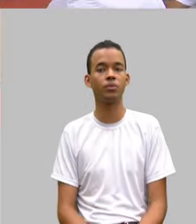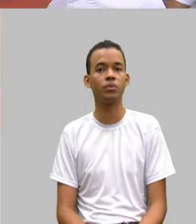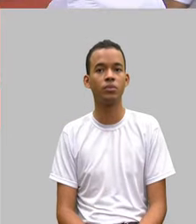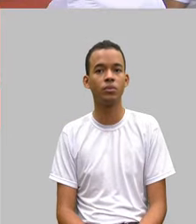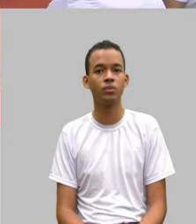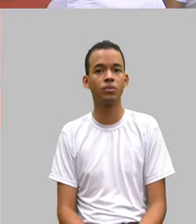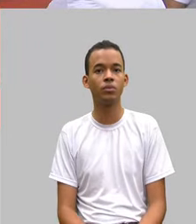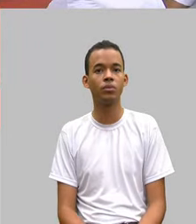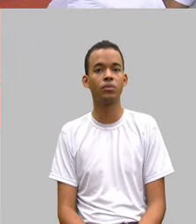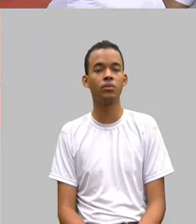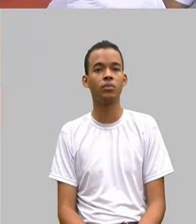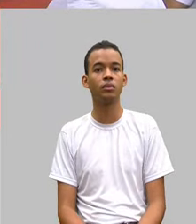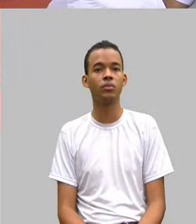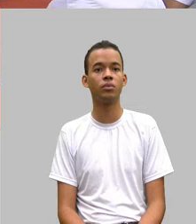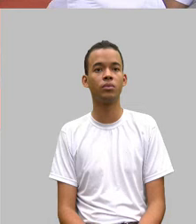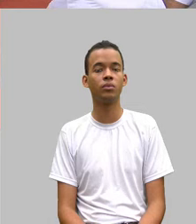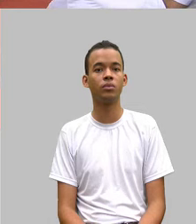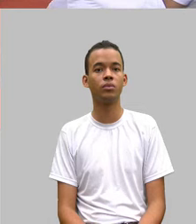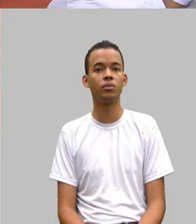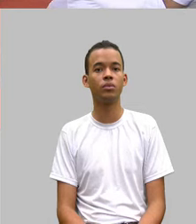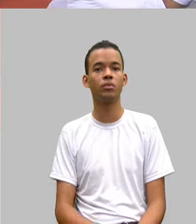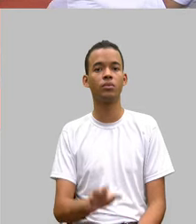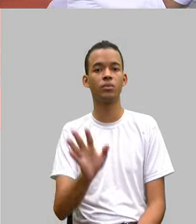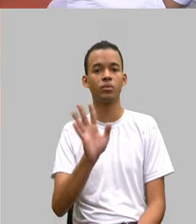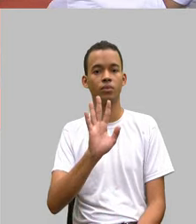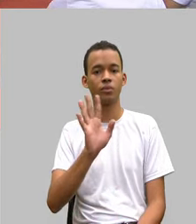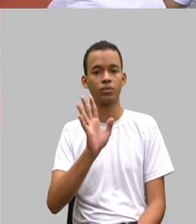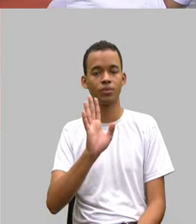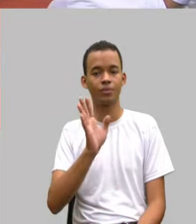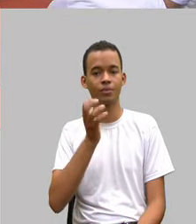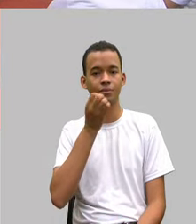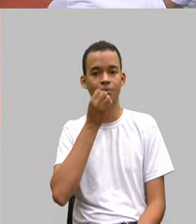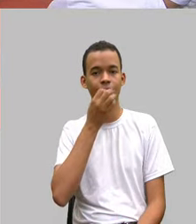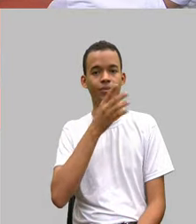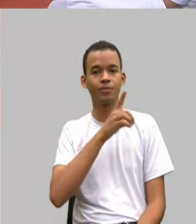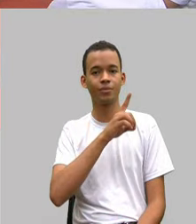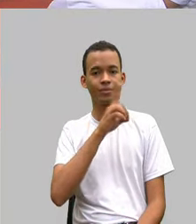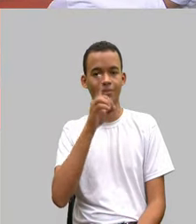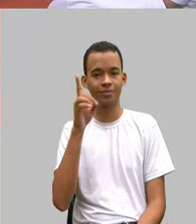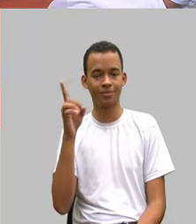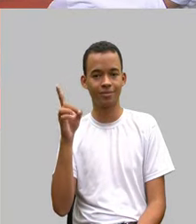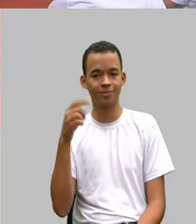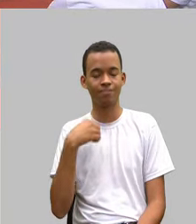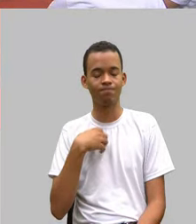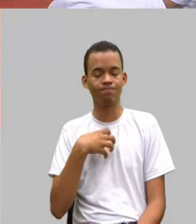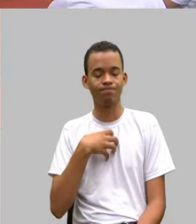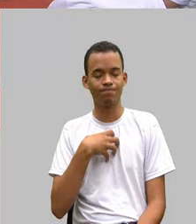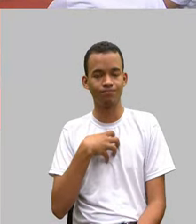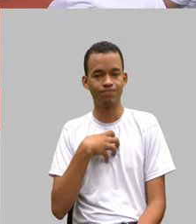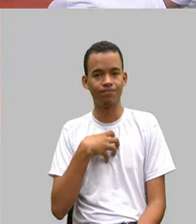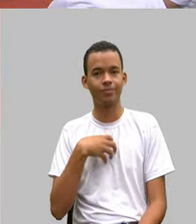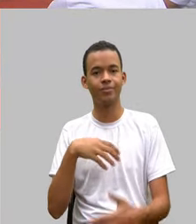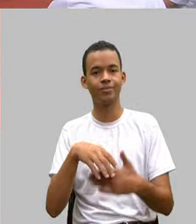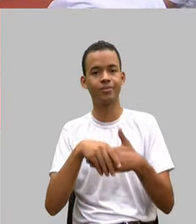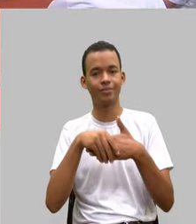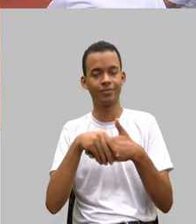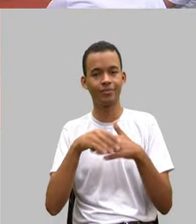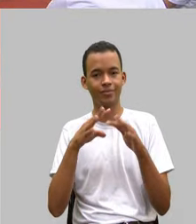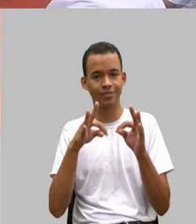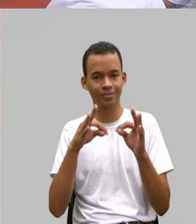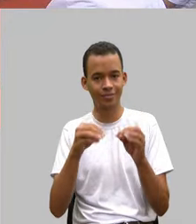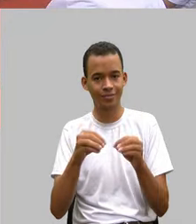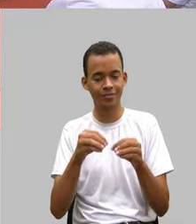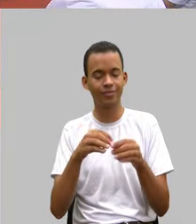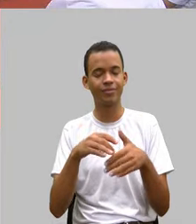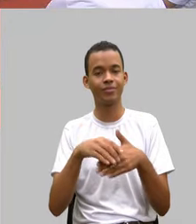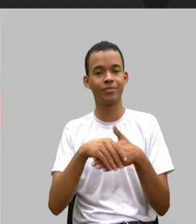Harrison Olá bom dia bom dia meu mais afetuoso cumprimento a todos cumprimento a mesa de